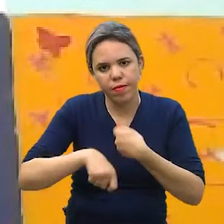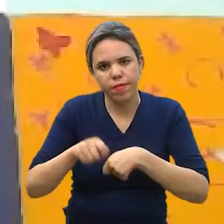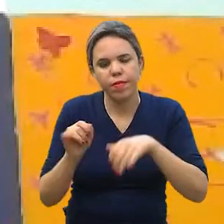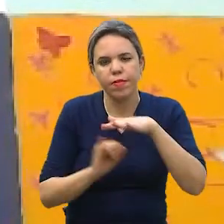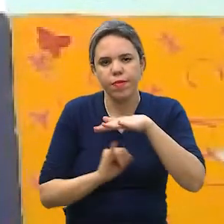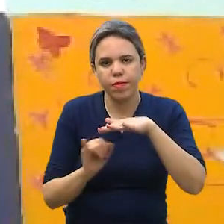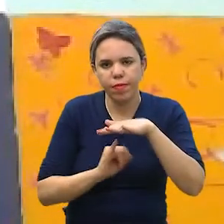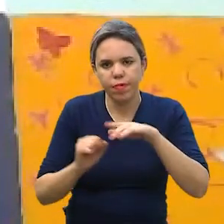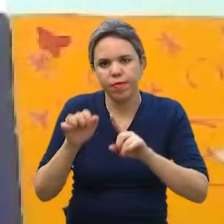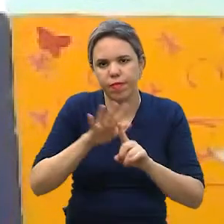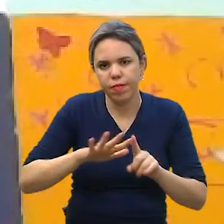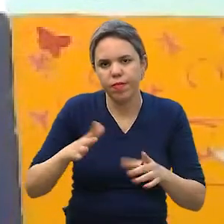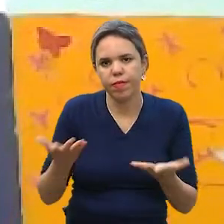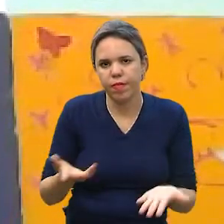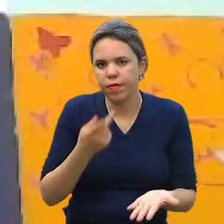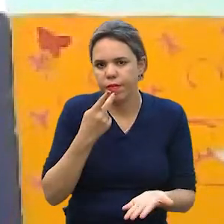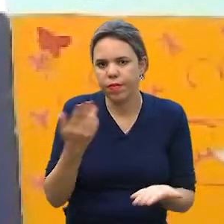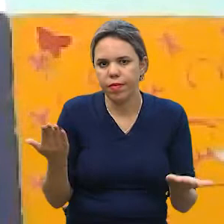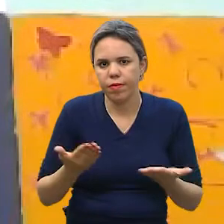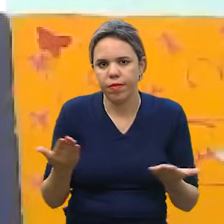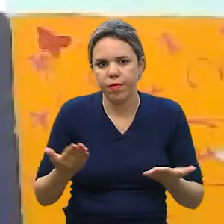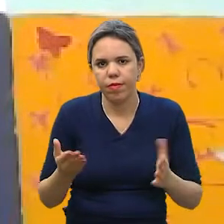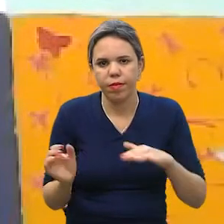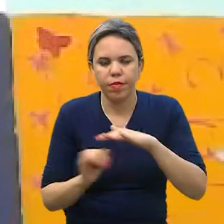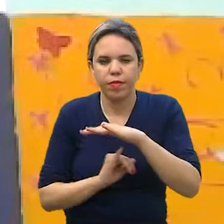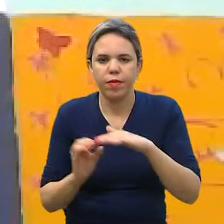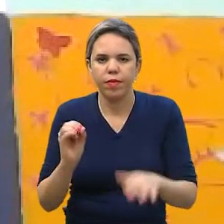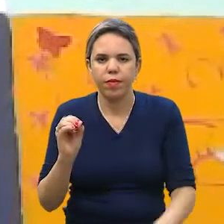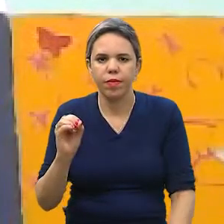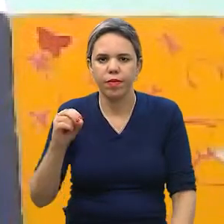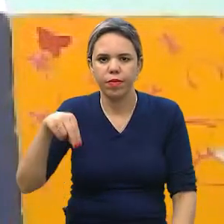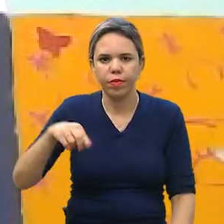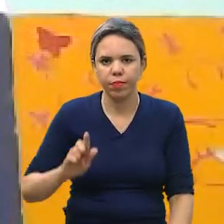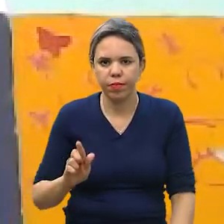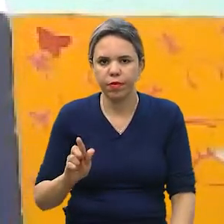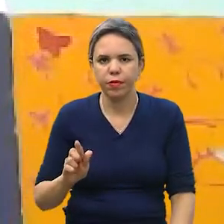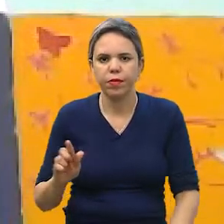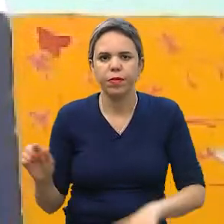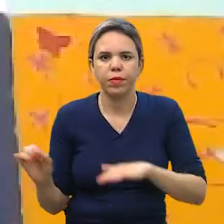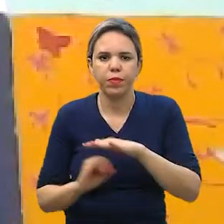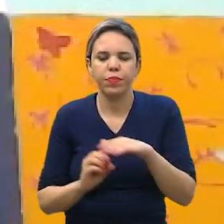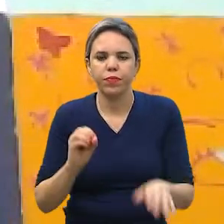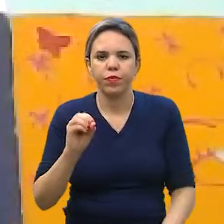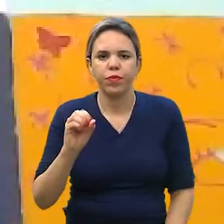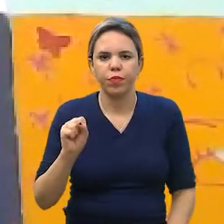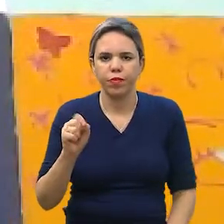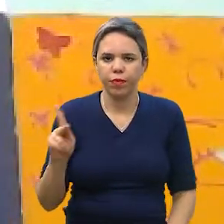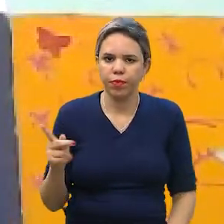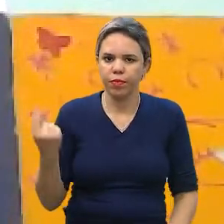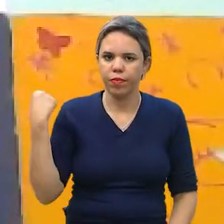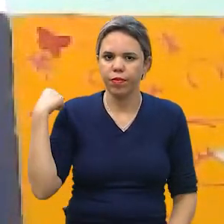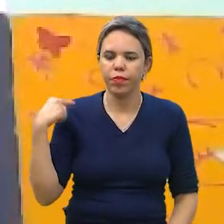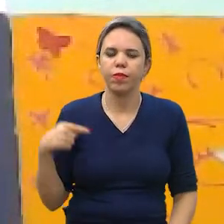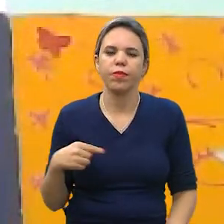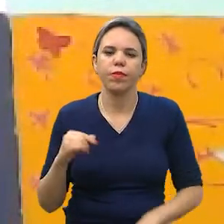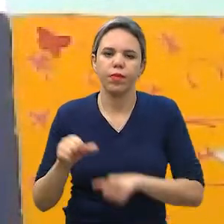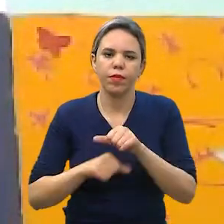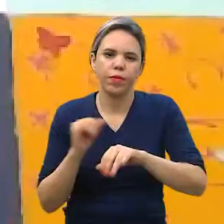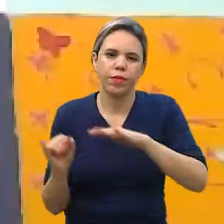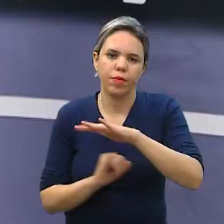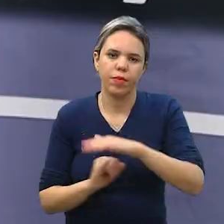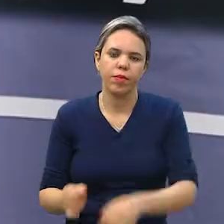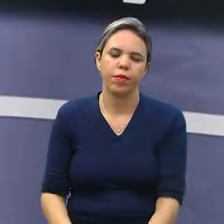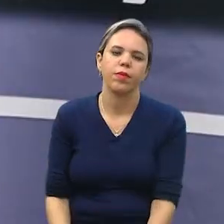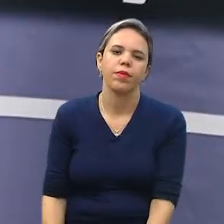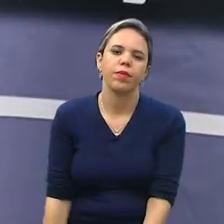da sociedade civil, que é o que nós chamamos hoje de ONG, né, na verdade de OSC, a determinação antes era ONG, mas